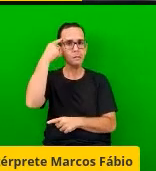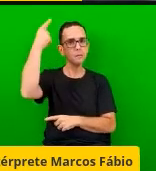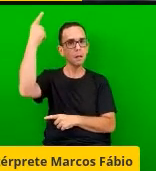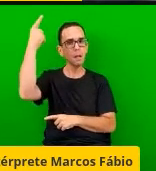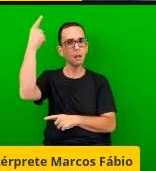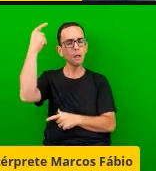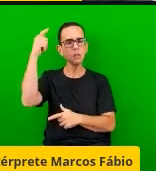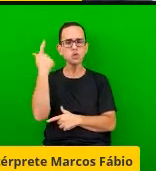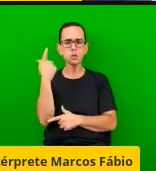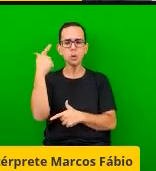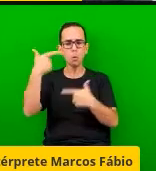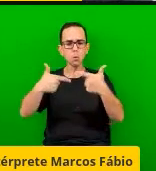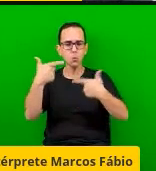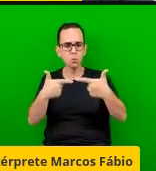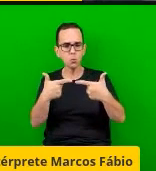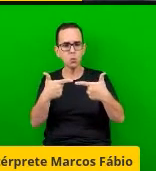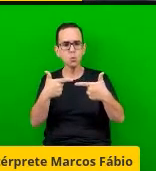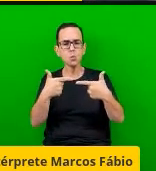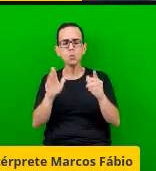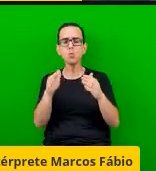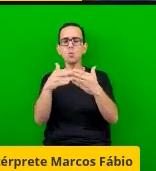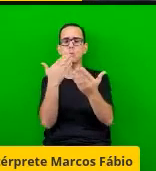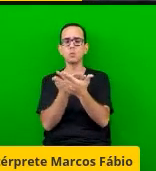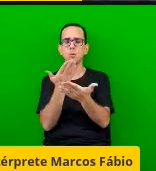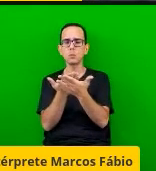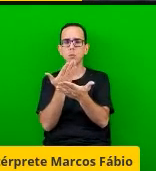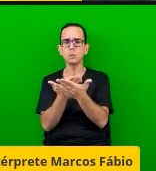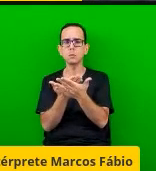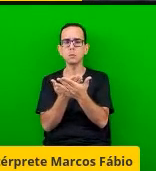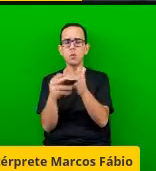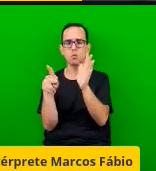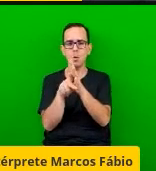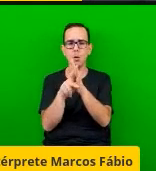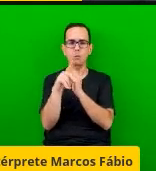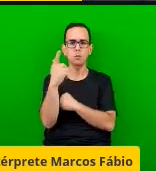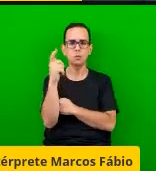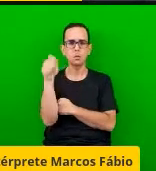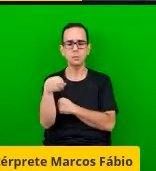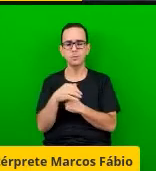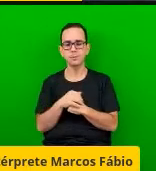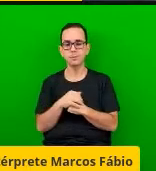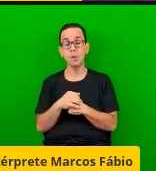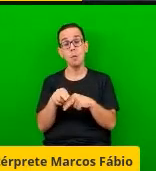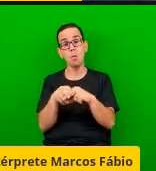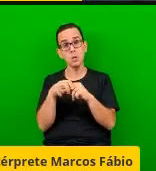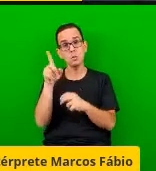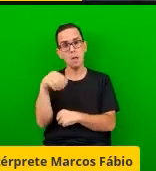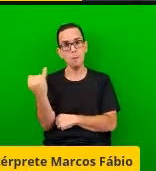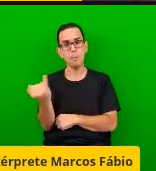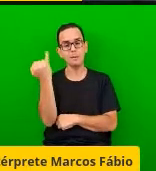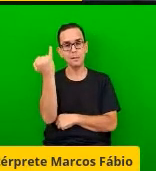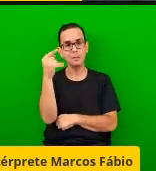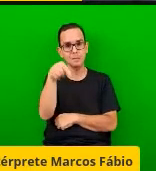geopolítica enquanto campo de estudos da ciência geográfica. Por isso, é muito importante, nesse momento, a